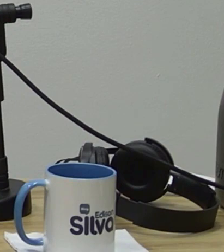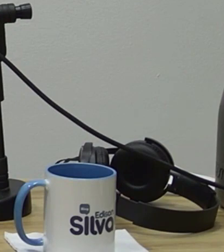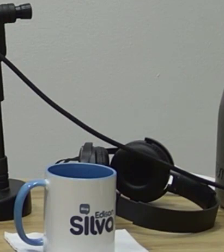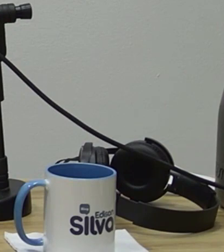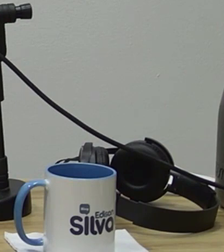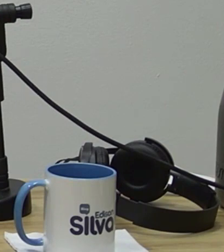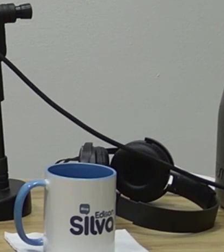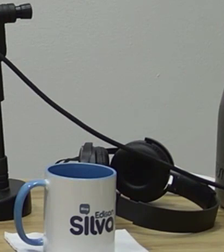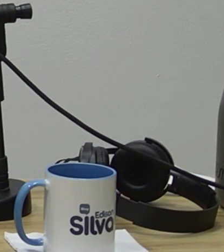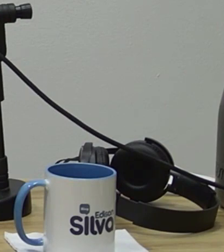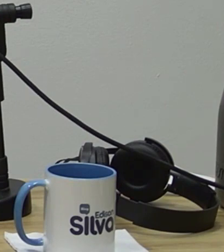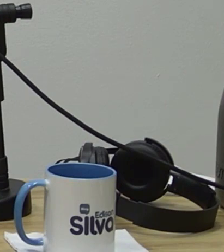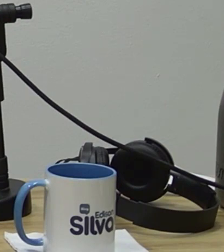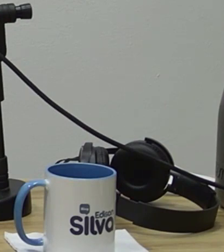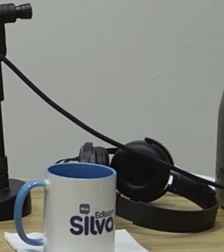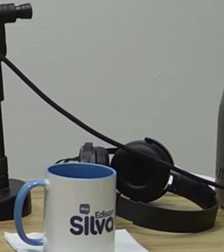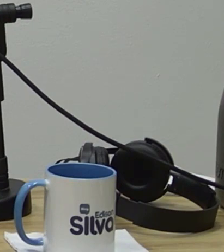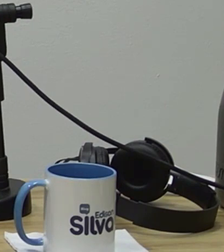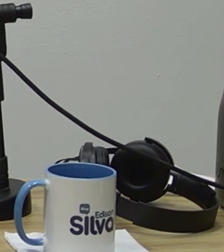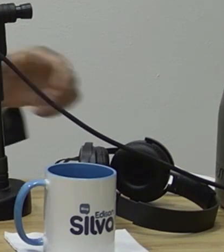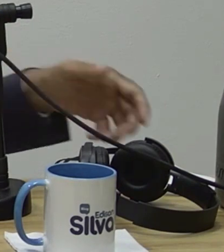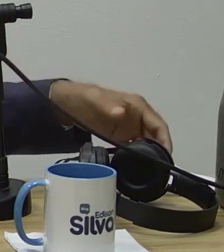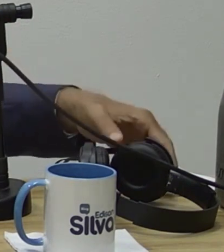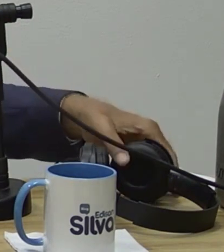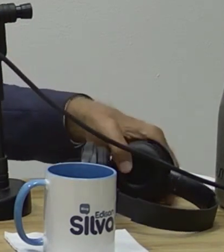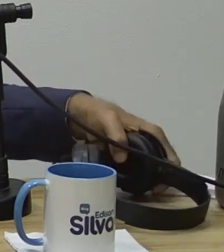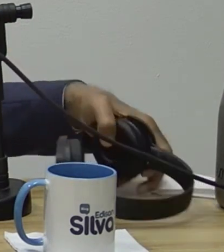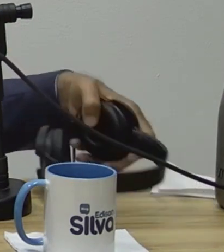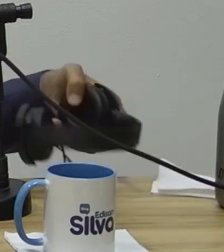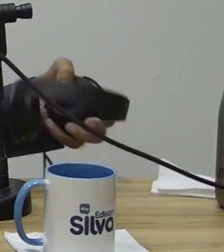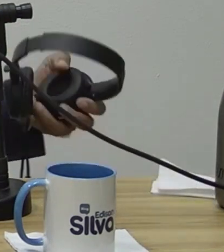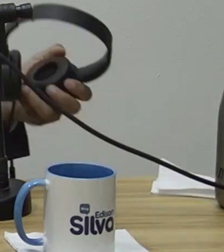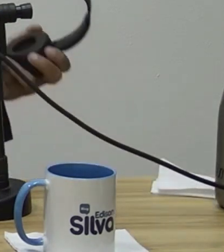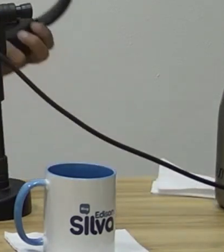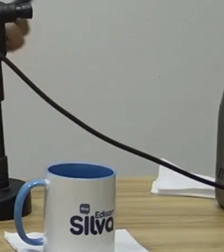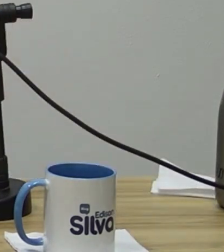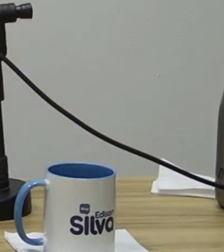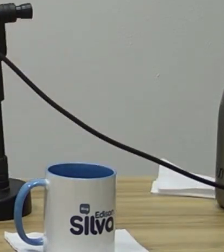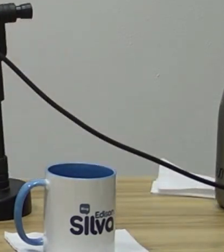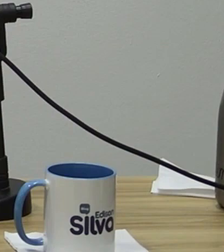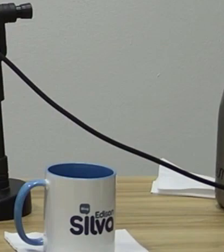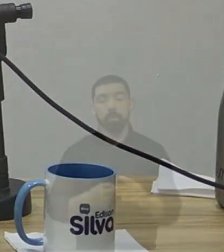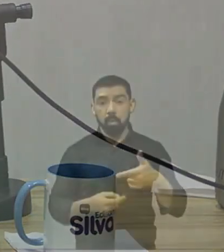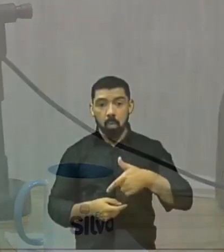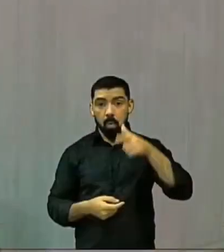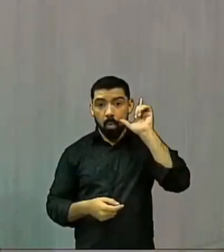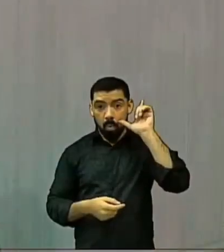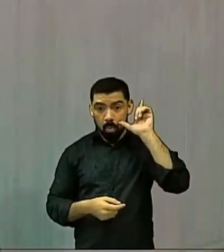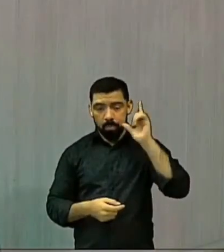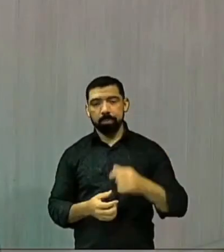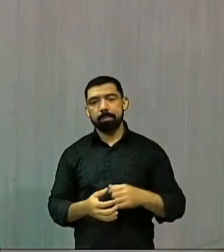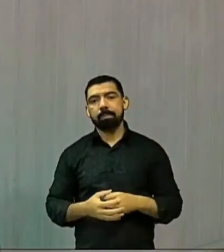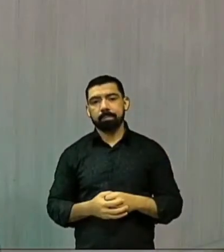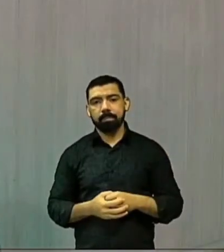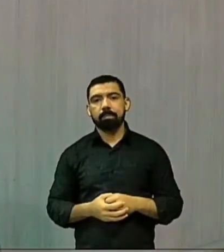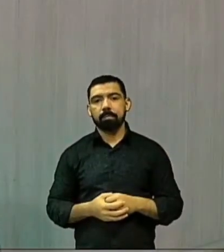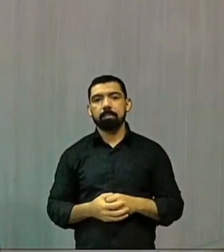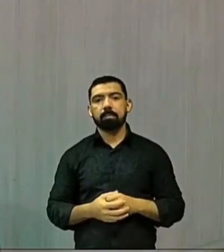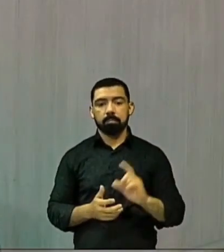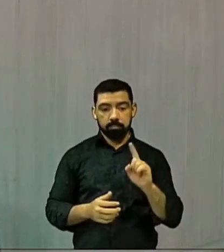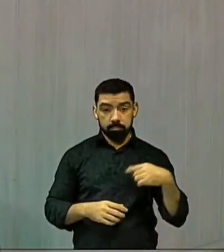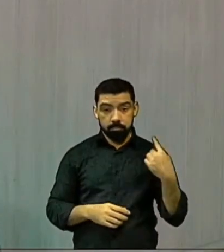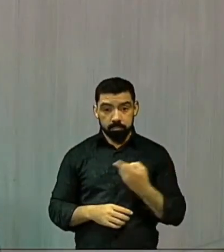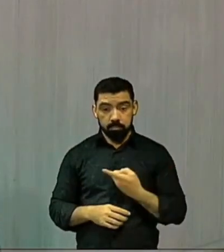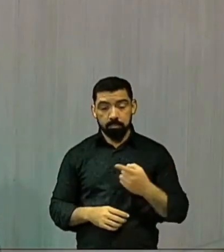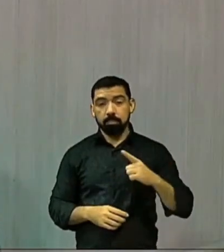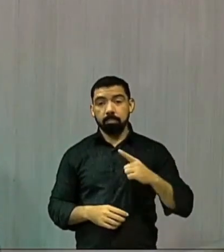vier. Mas vamos ouvir o que disse o deputado Guilherme Landim. Nós